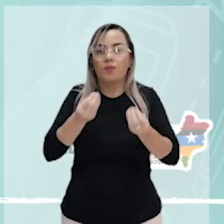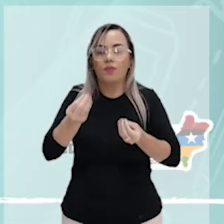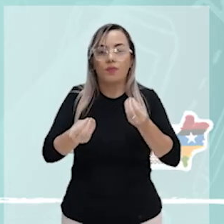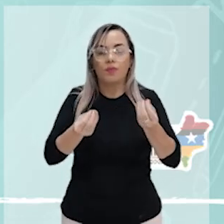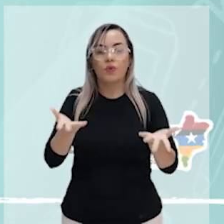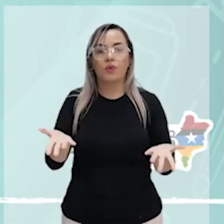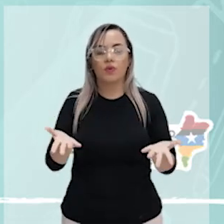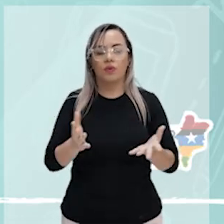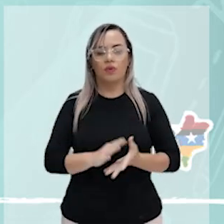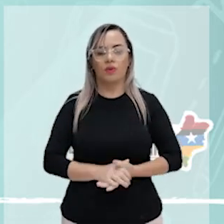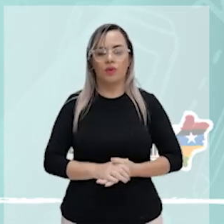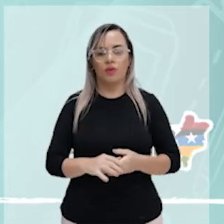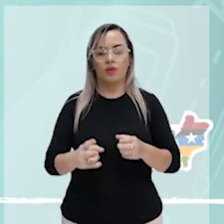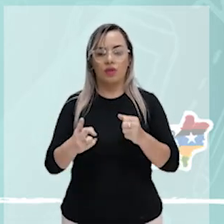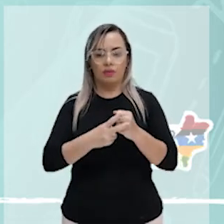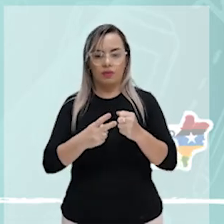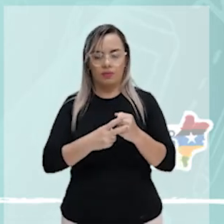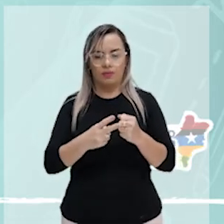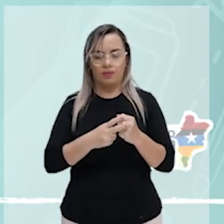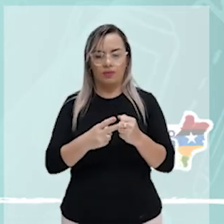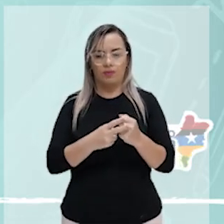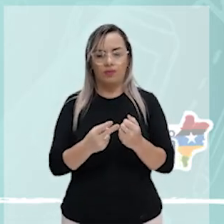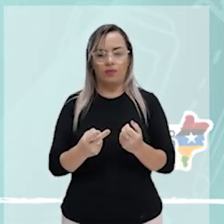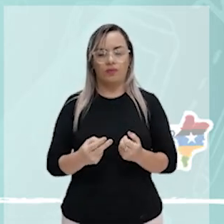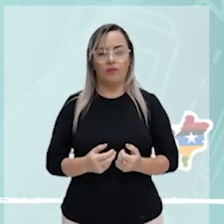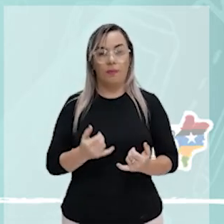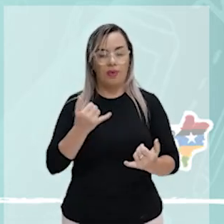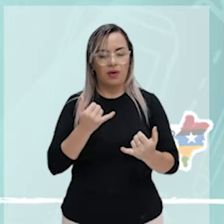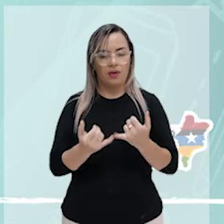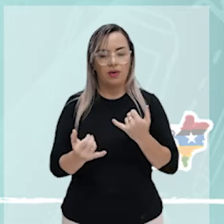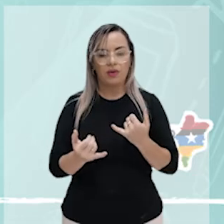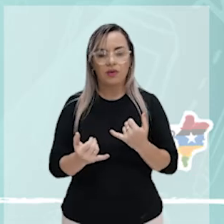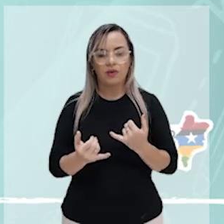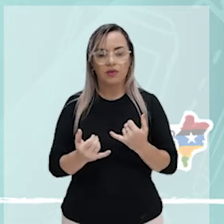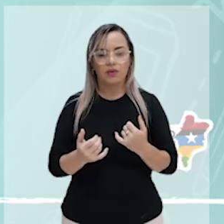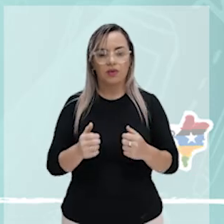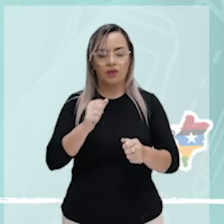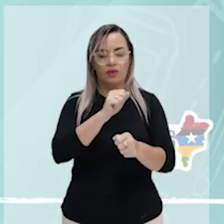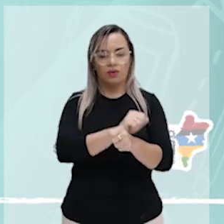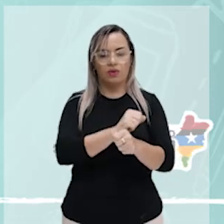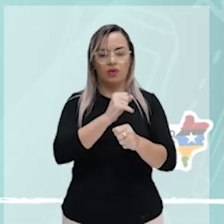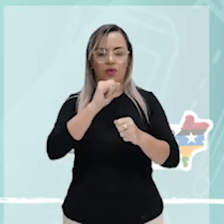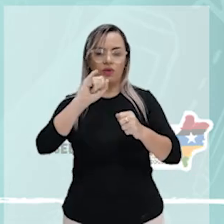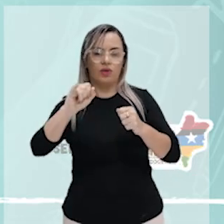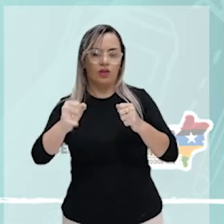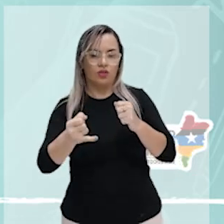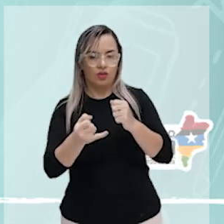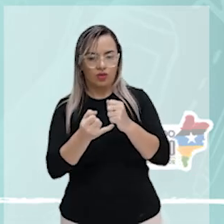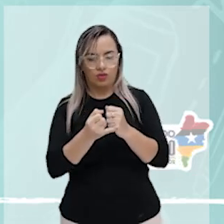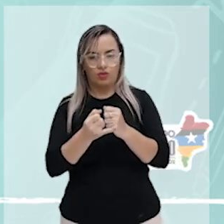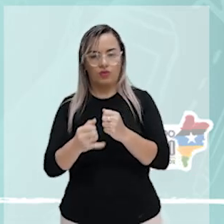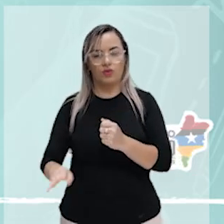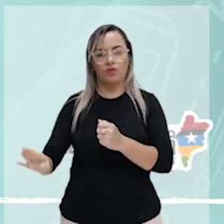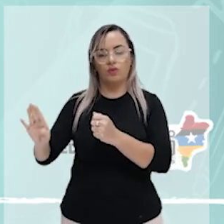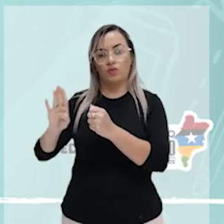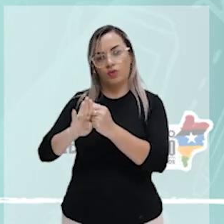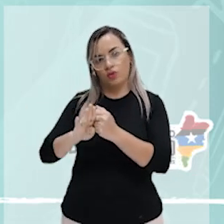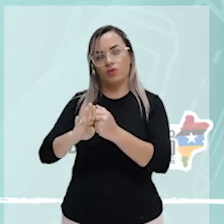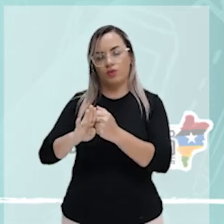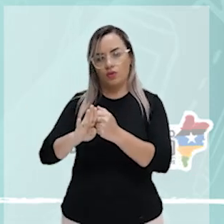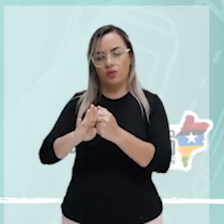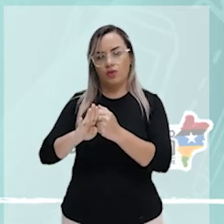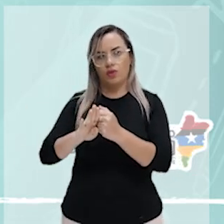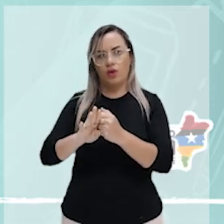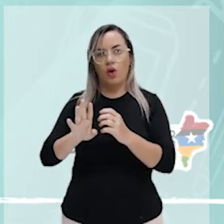vão funcionar para os verbos de forma semelhante como os adjetivos vão funcionar para o substantivo. Como está o